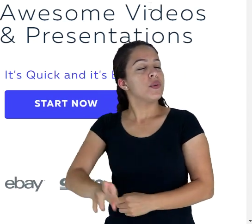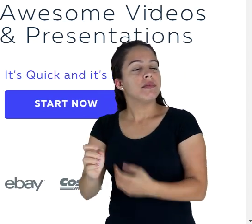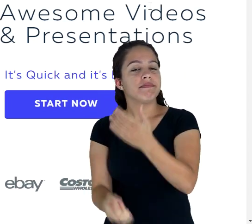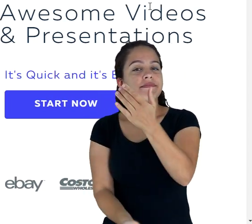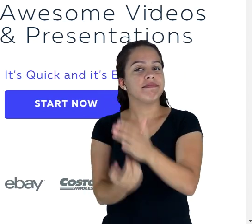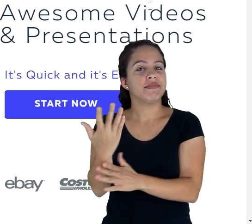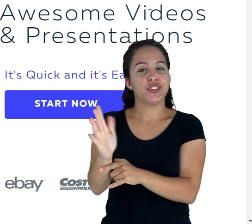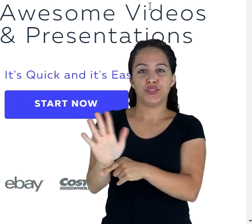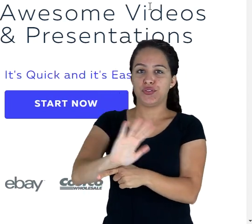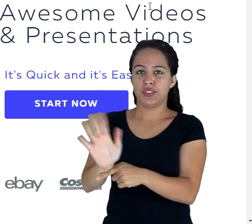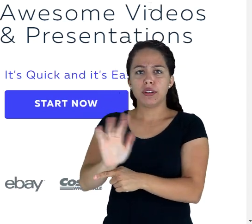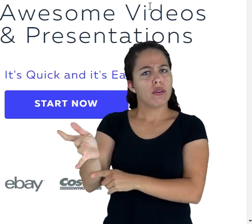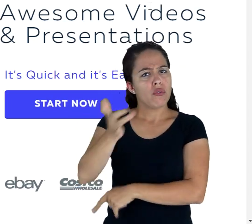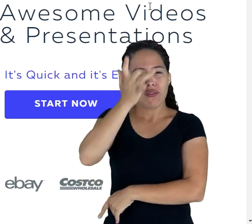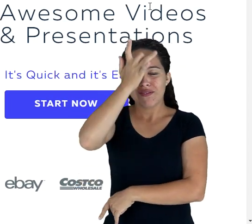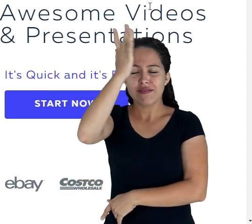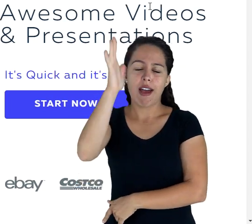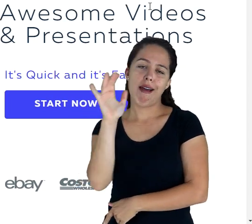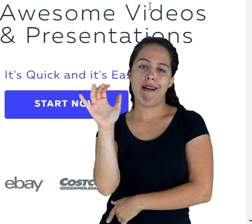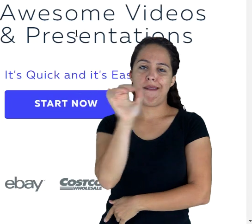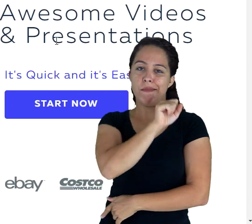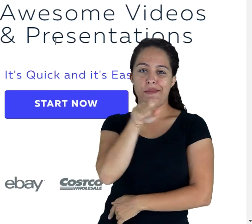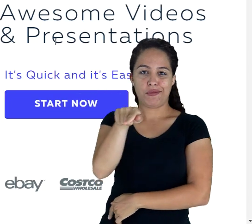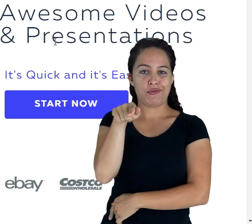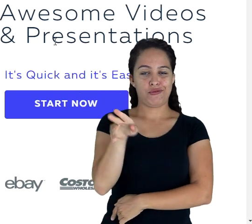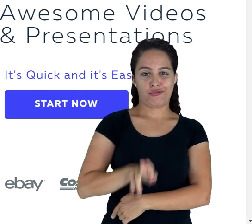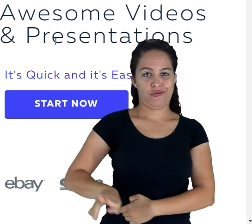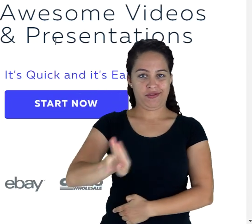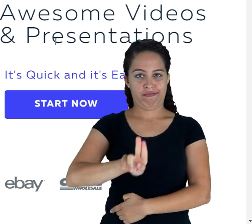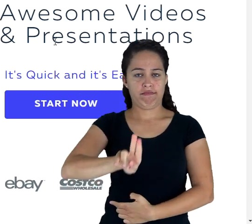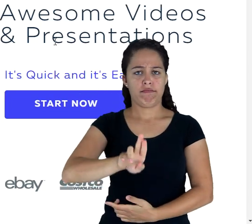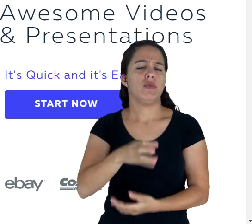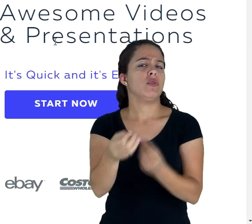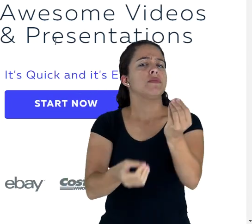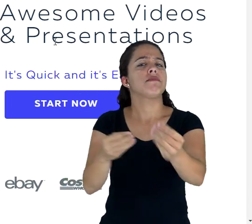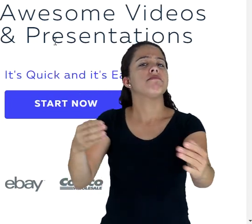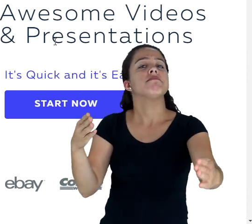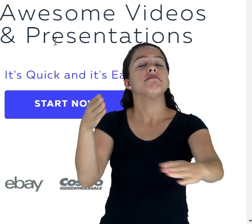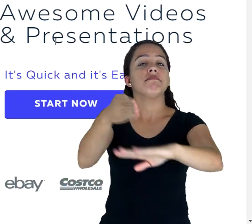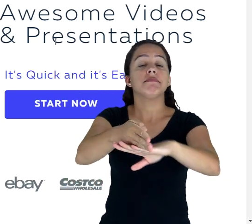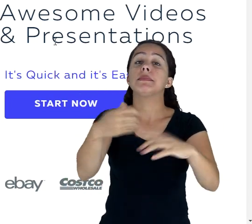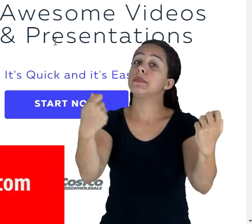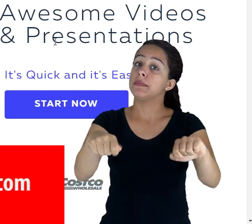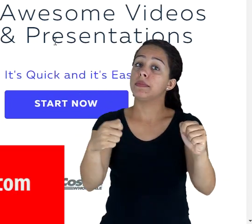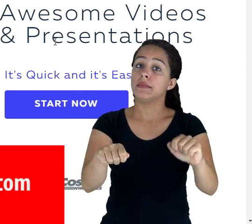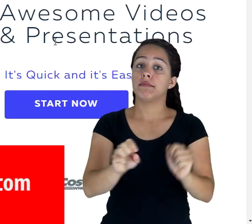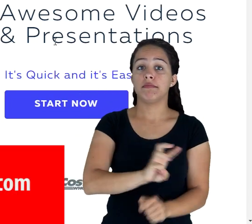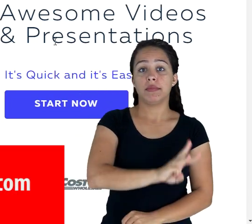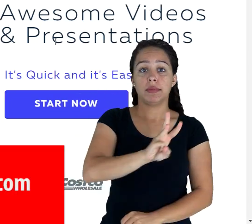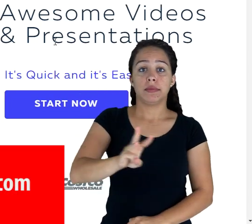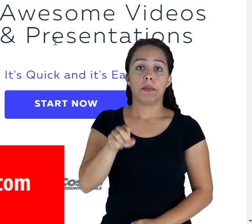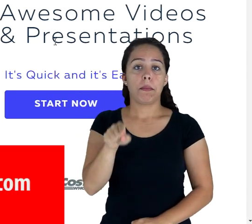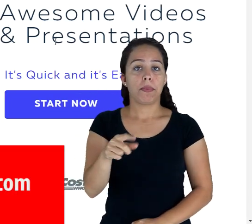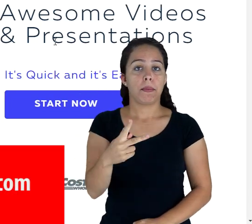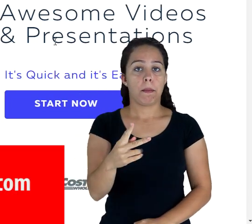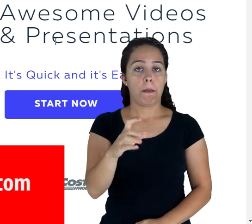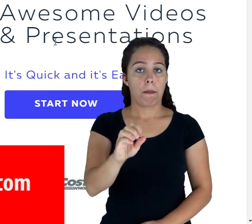muito fácil e rápido de usar então para acessar entre no endereço